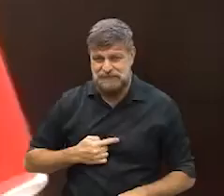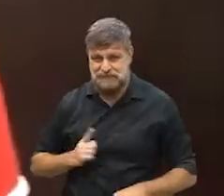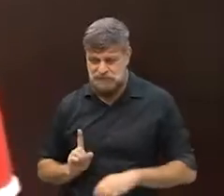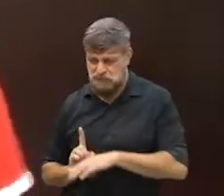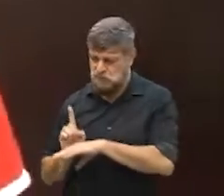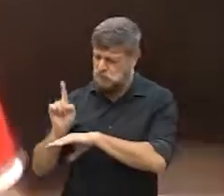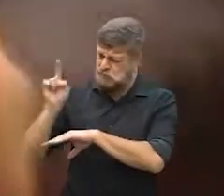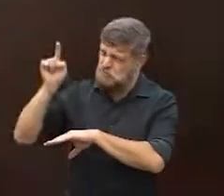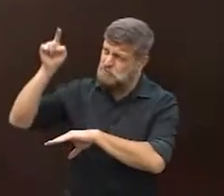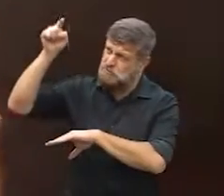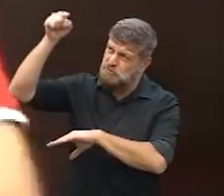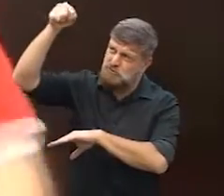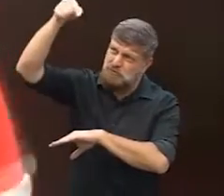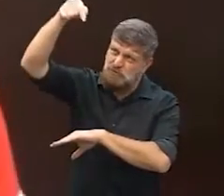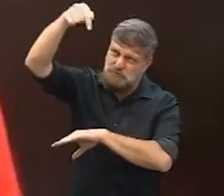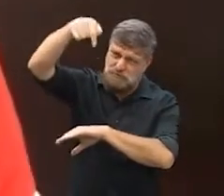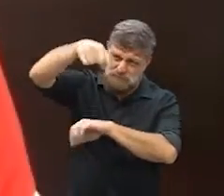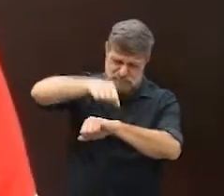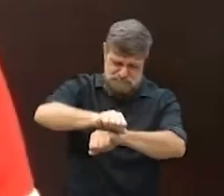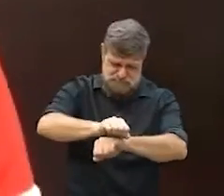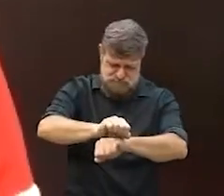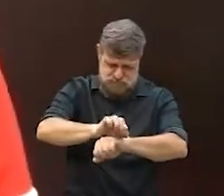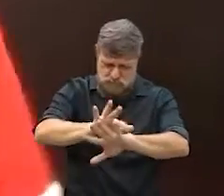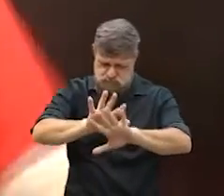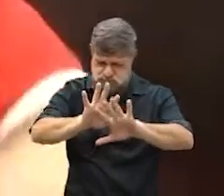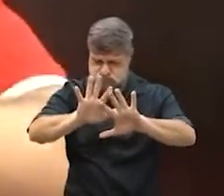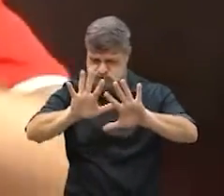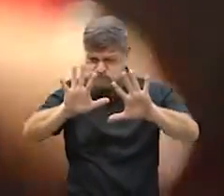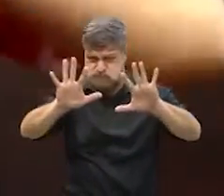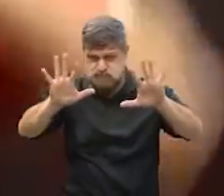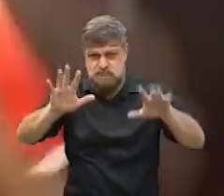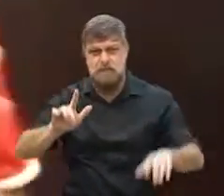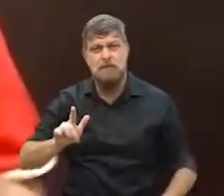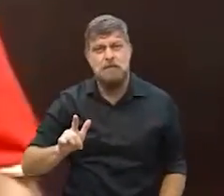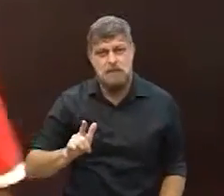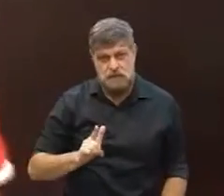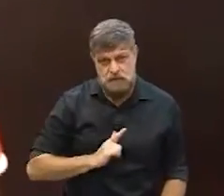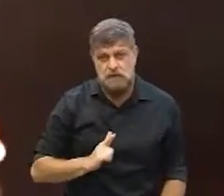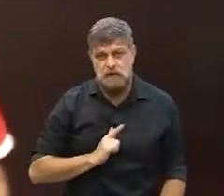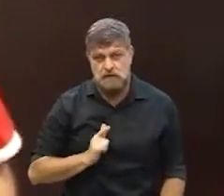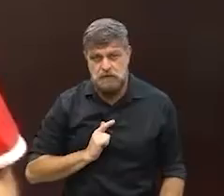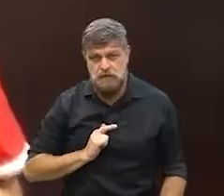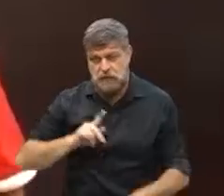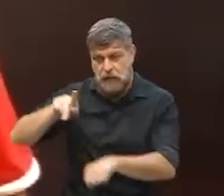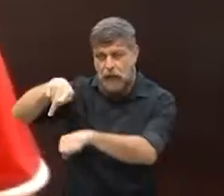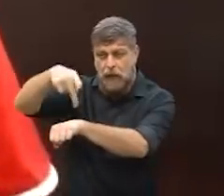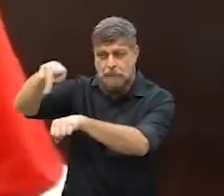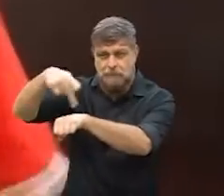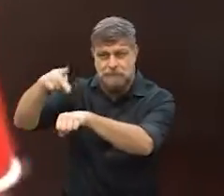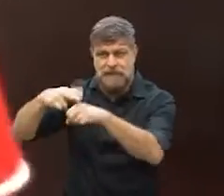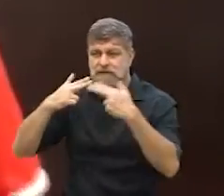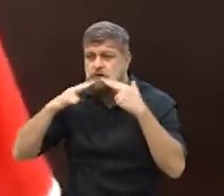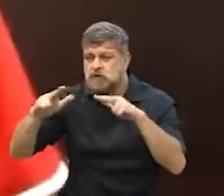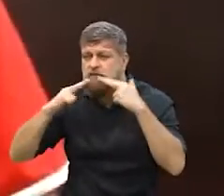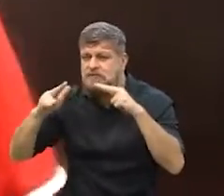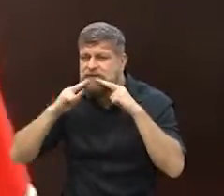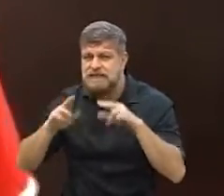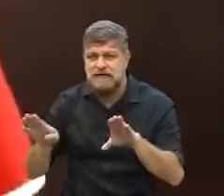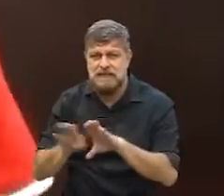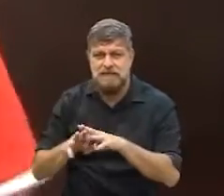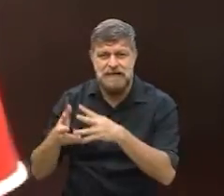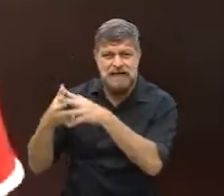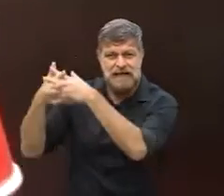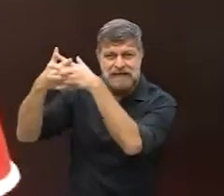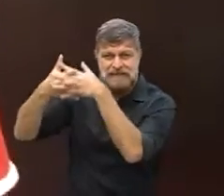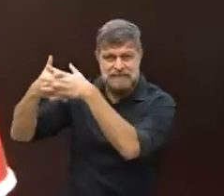dos mísseis enviados pelo Hamas. A gente tem muita conjectura internacional acerca de